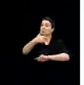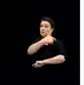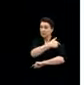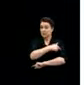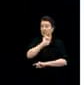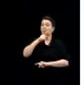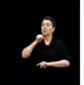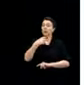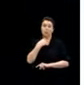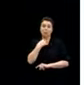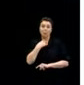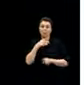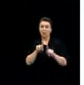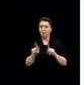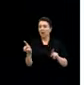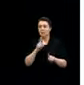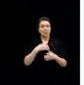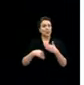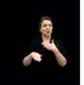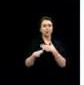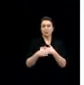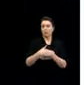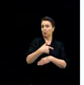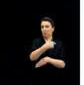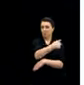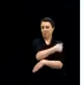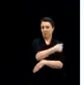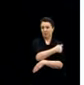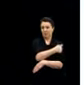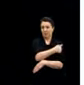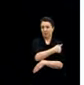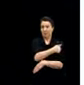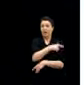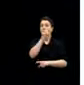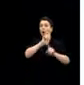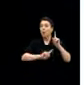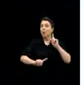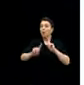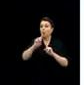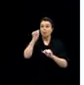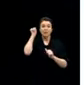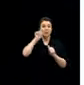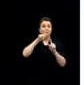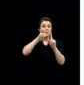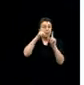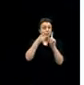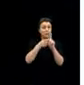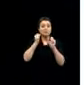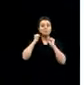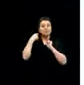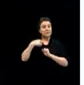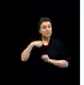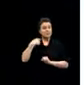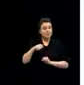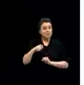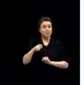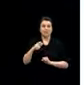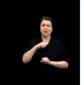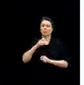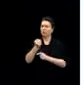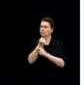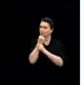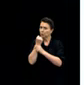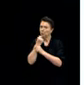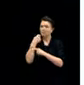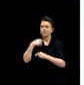gestantes, mas não são todas, tá? Algumas ela deve tomar, né? Que é bastante segura e ela deve